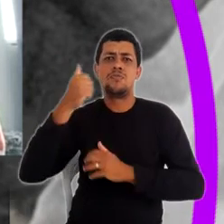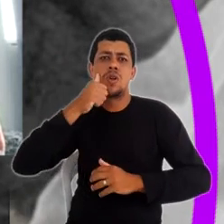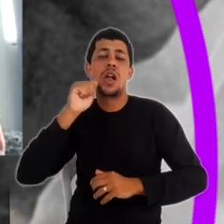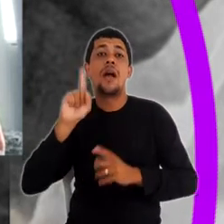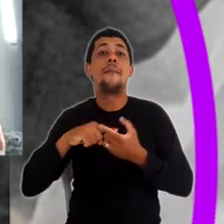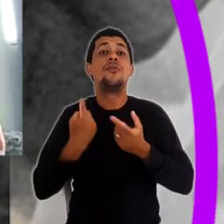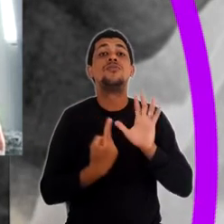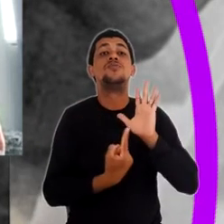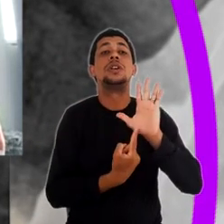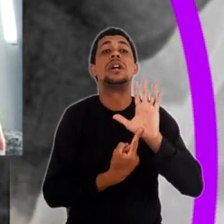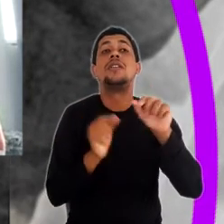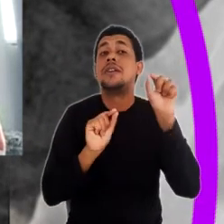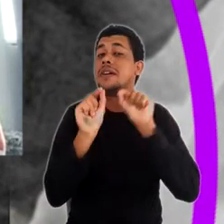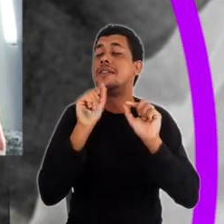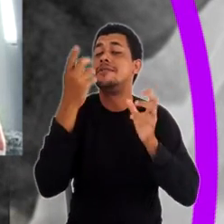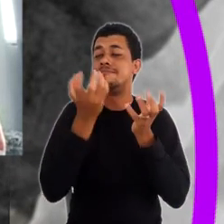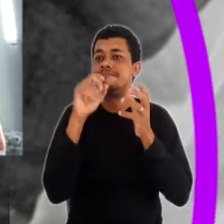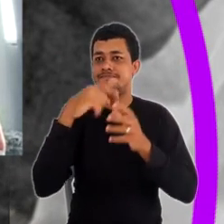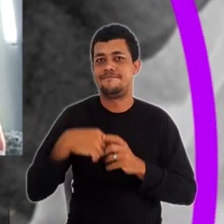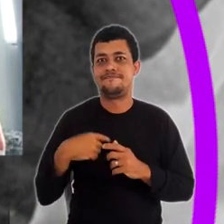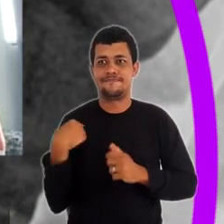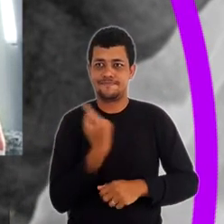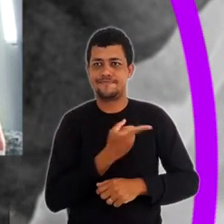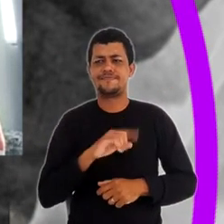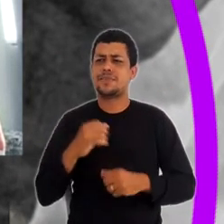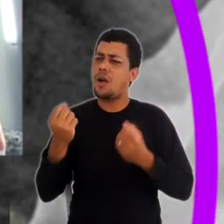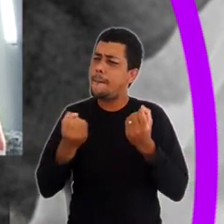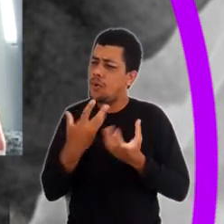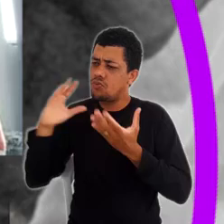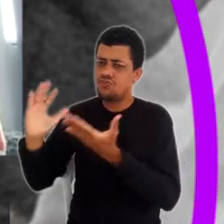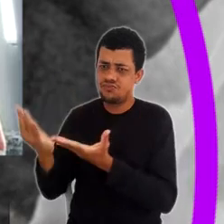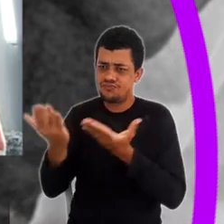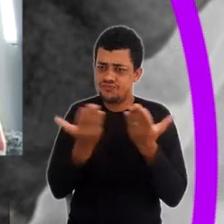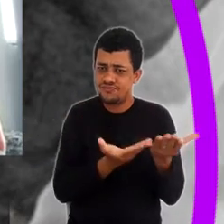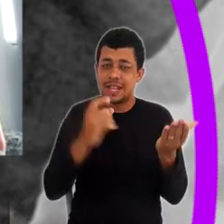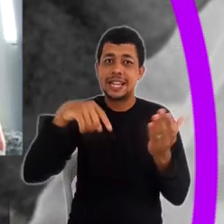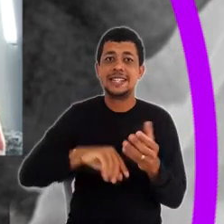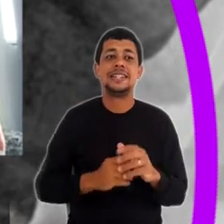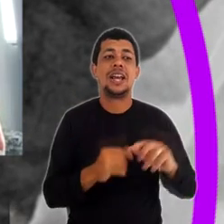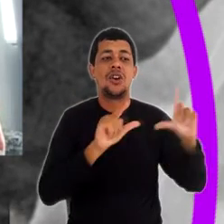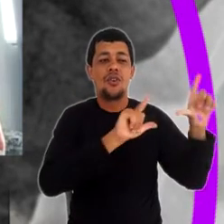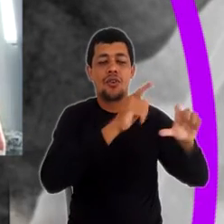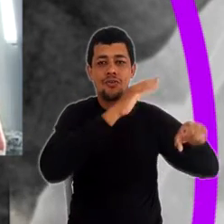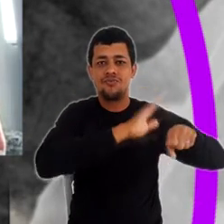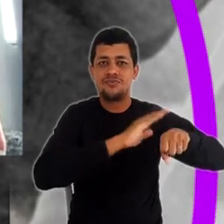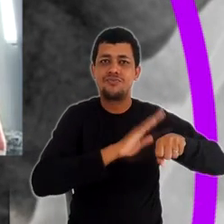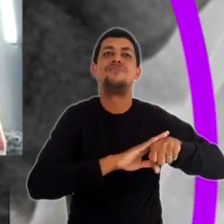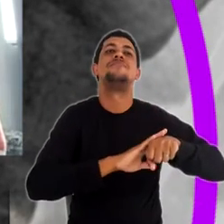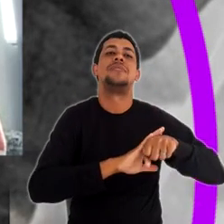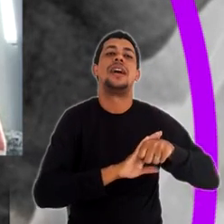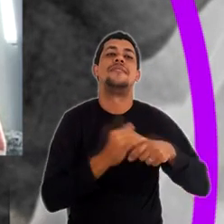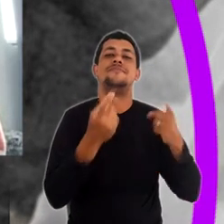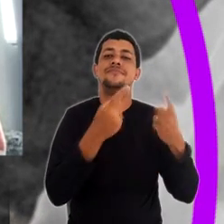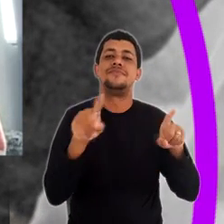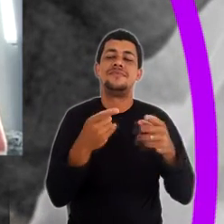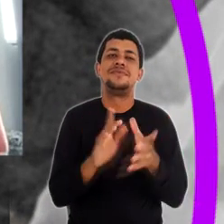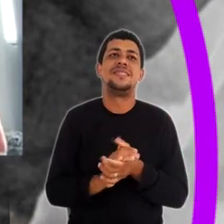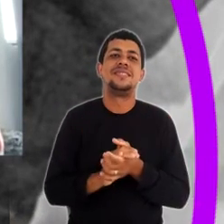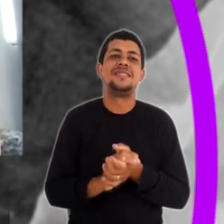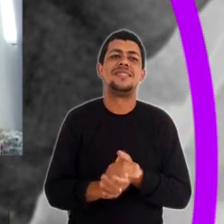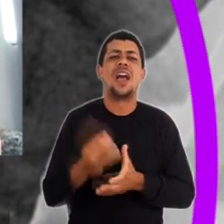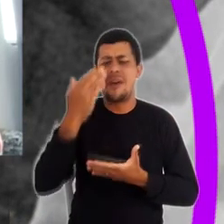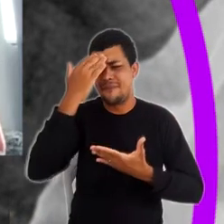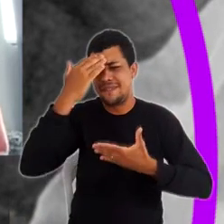mensagem delas aqui pra gente. Então, moças, sejam muito bem-vindas ao Sessão Musical.